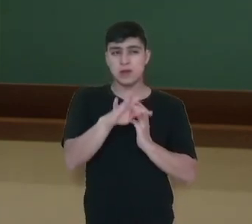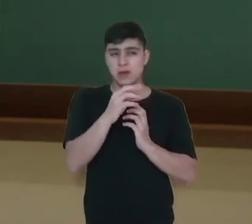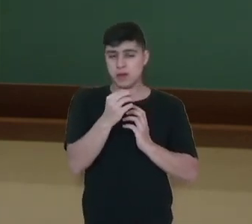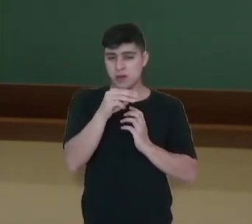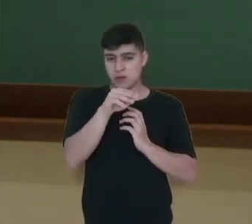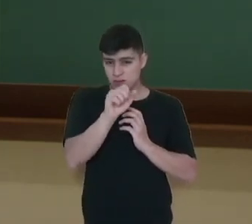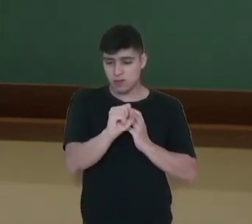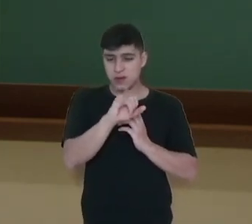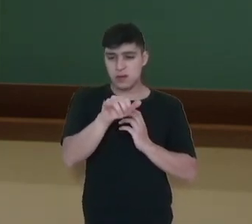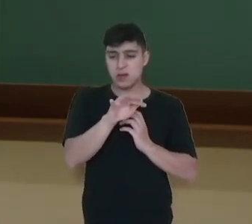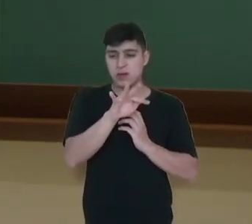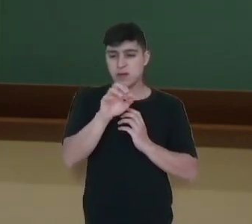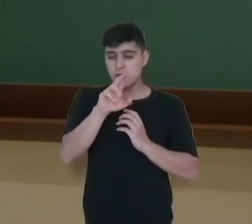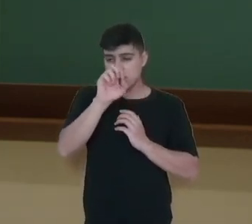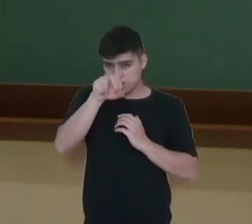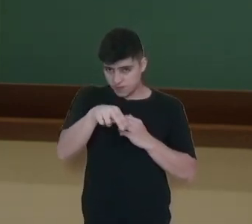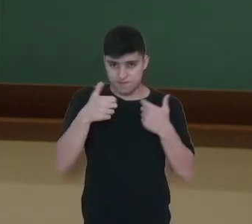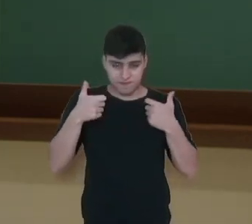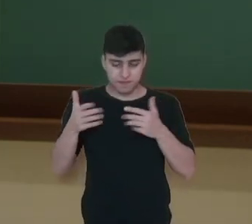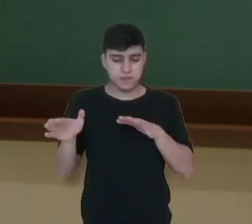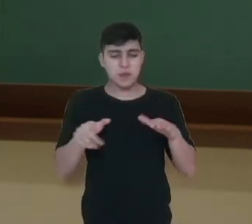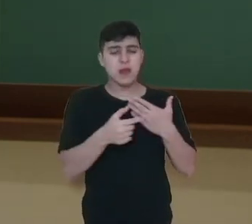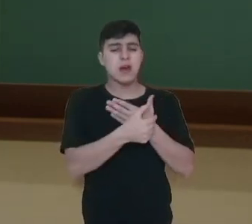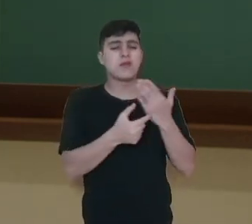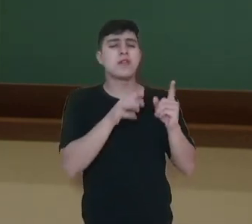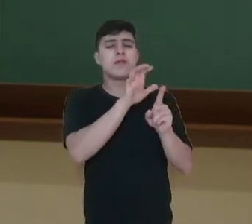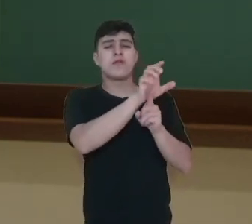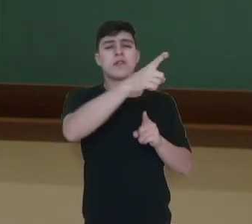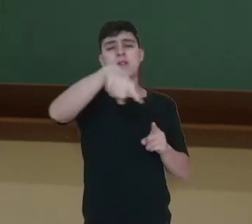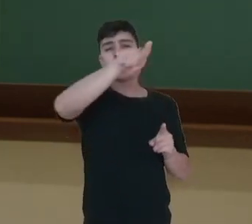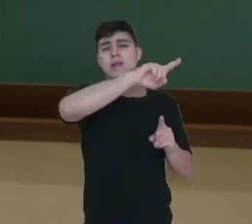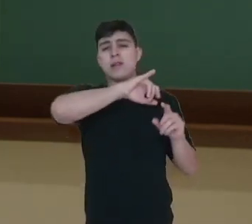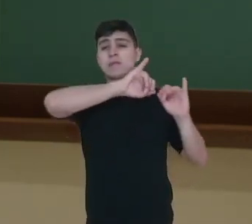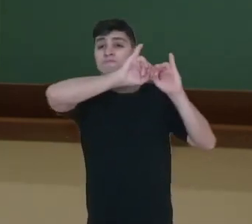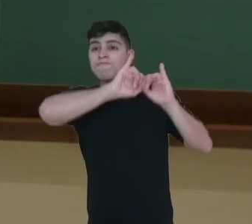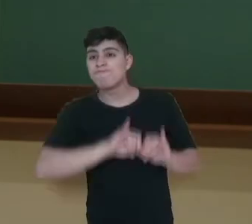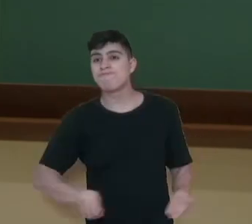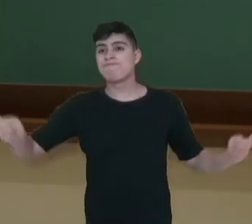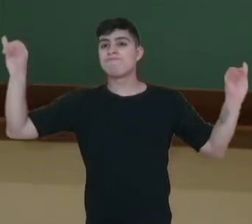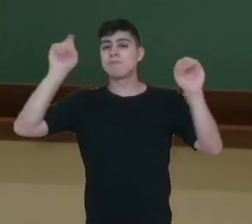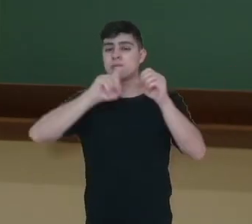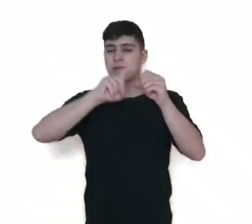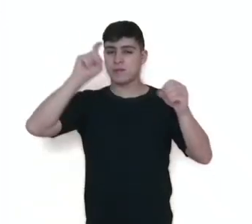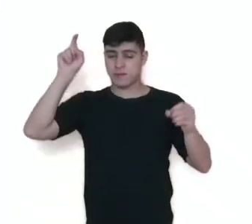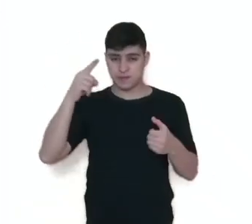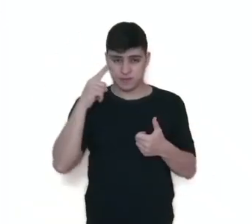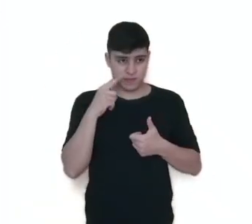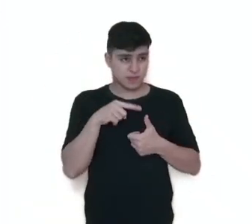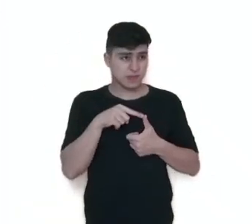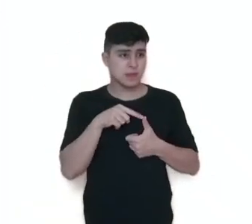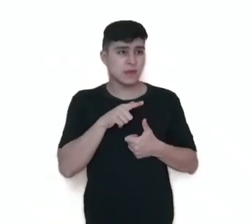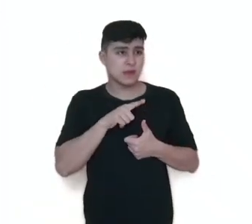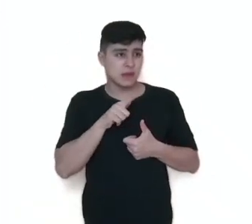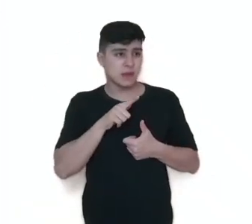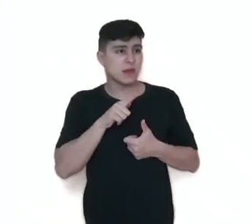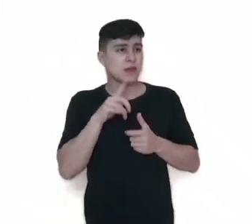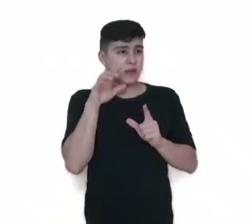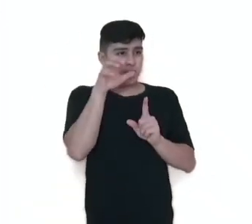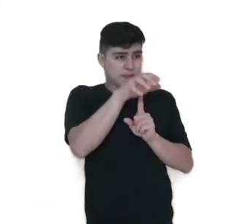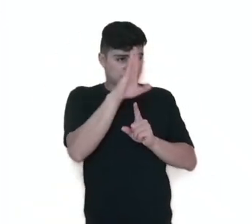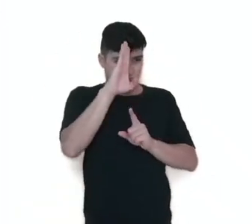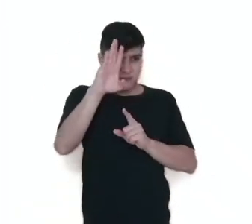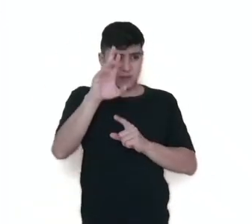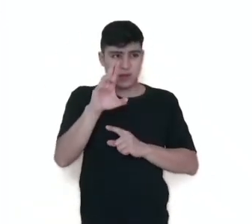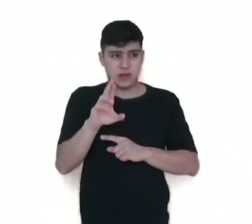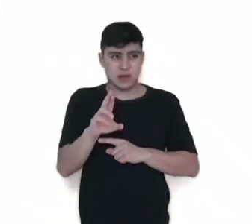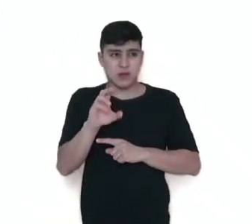Jefferson. Então, gente, quais que eram os autores iluministas que influenciaram a declaração? Então, a gente vai ter a influência